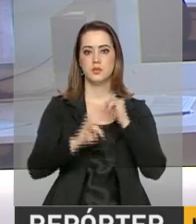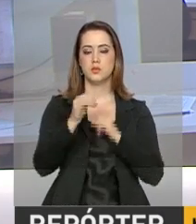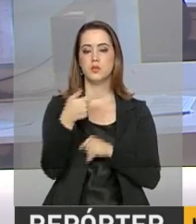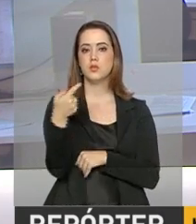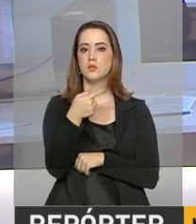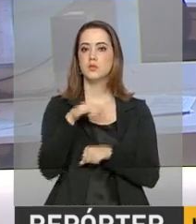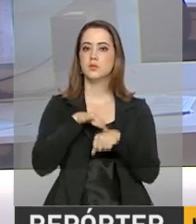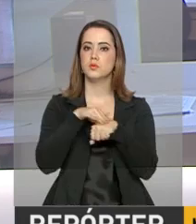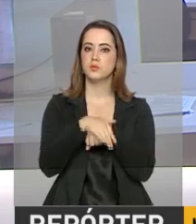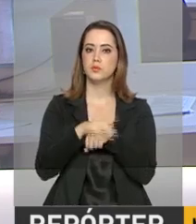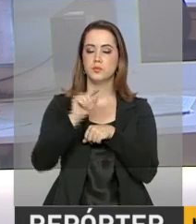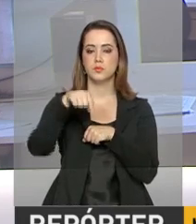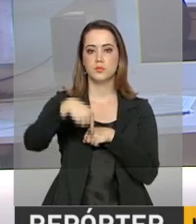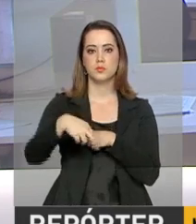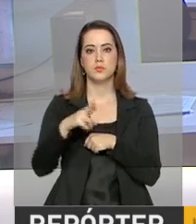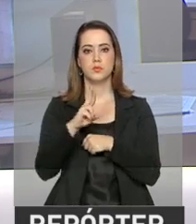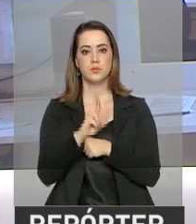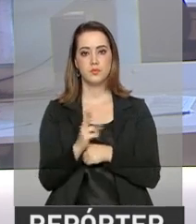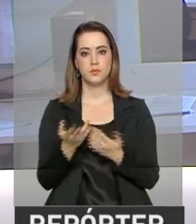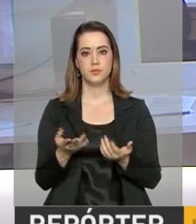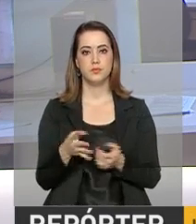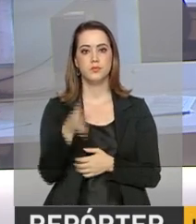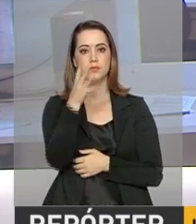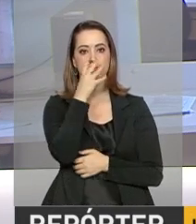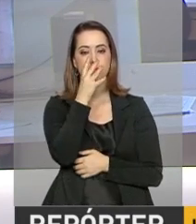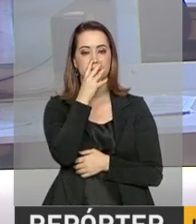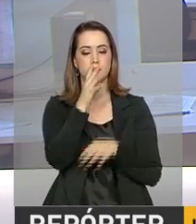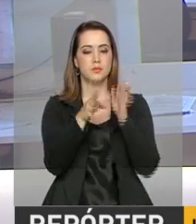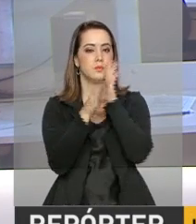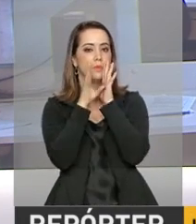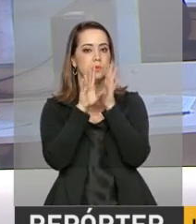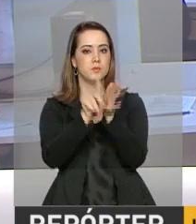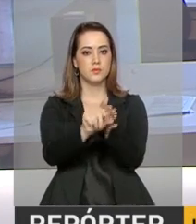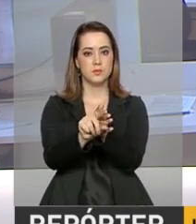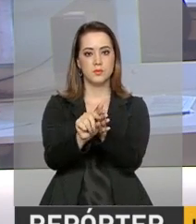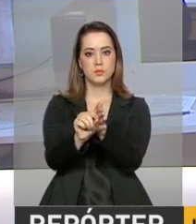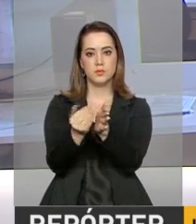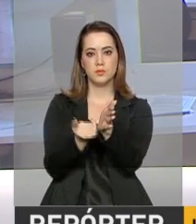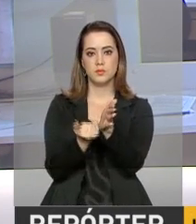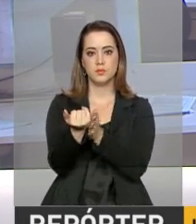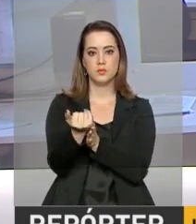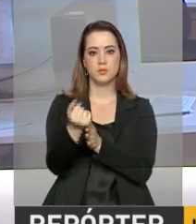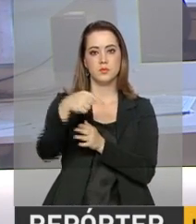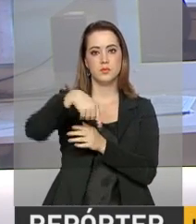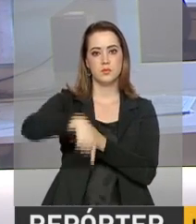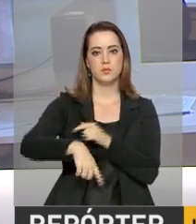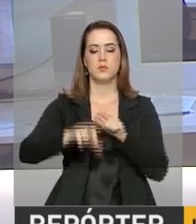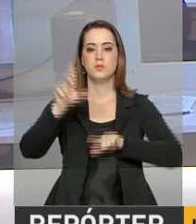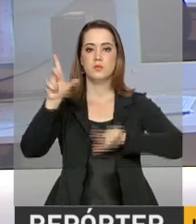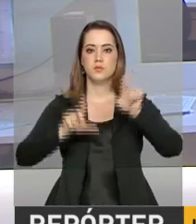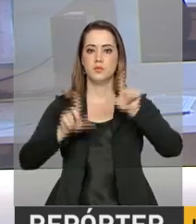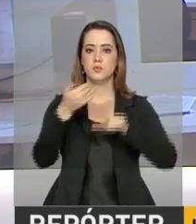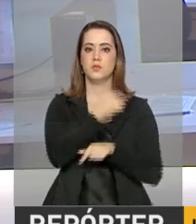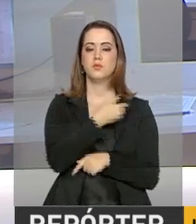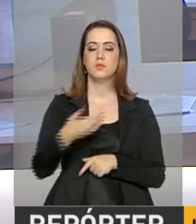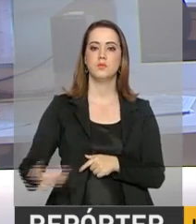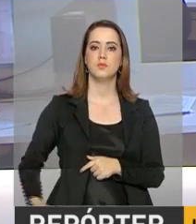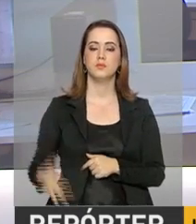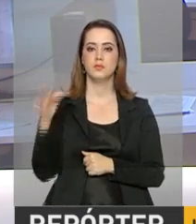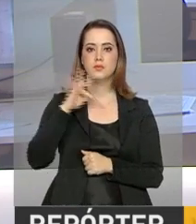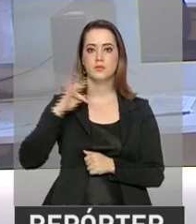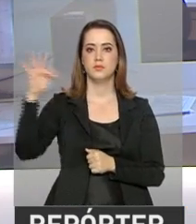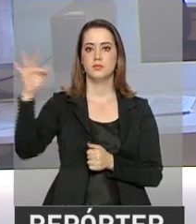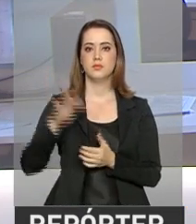informações ou às sete da noite na próxima edição do repórter nbr acompanhe também as novidades em nossas redes sociais continue com a gente aqui na